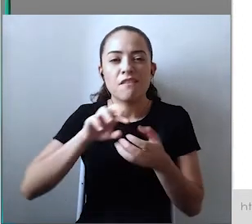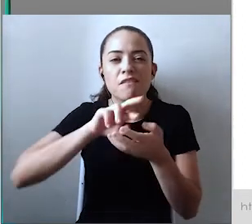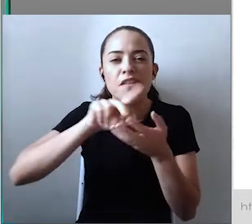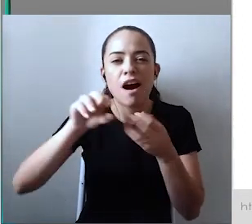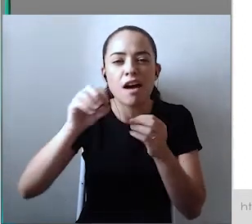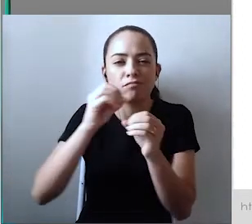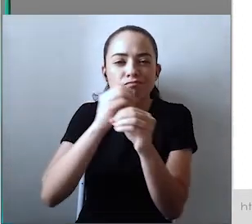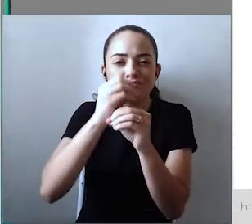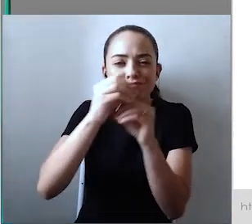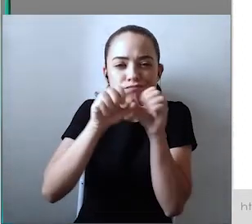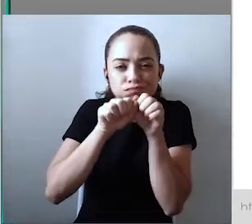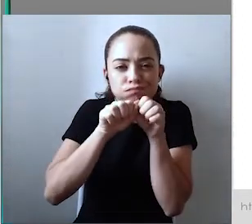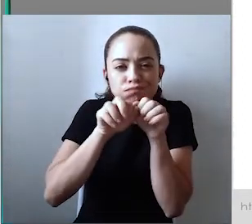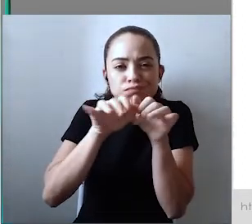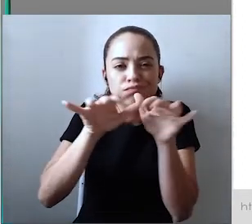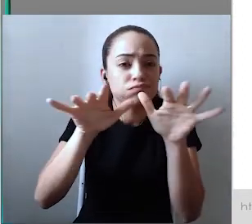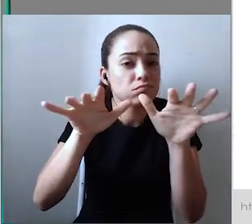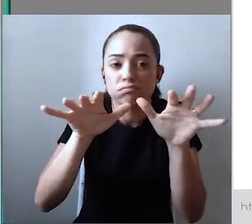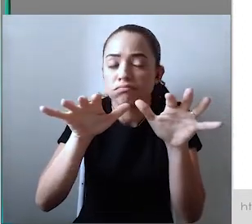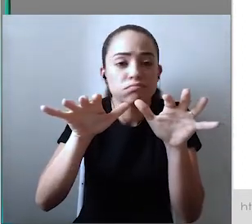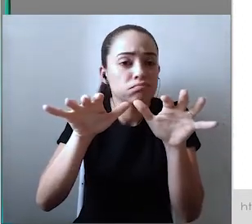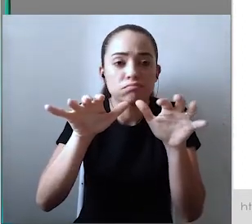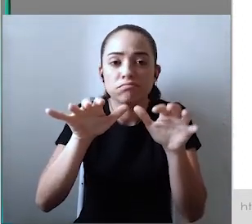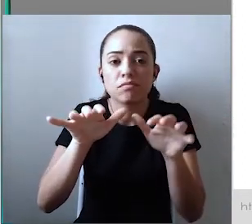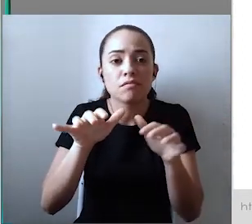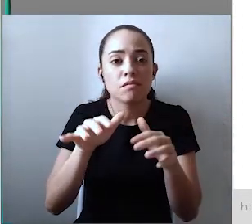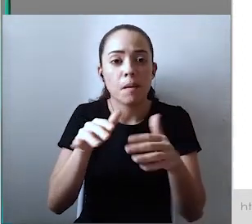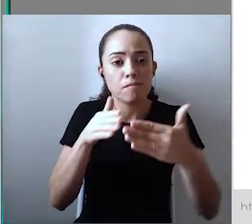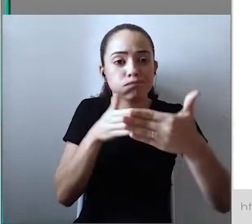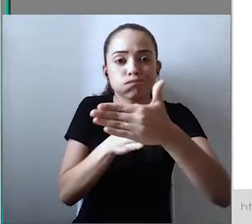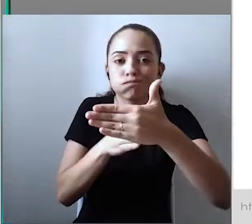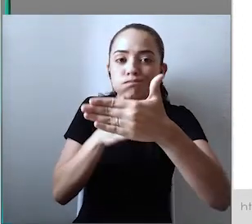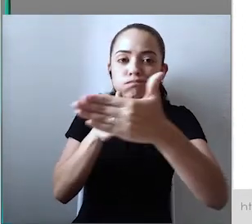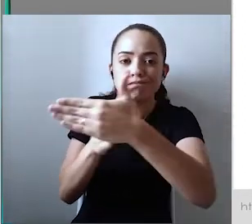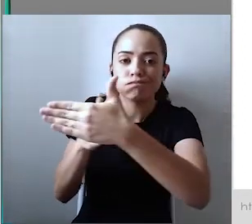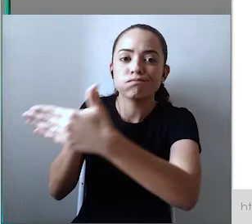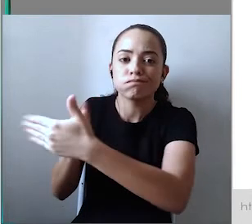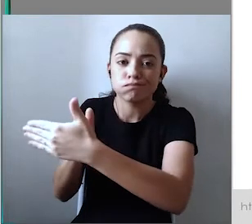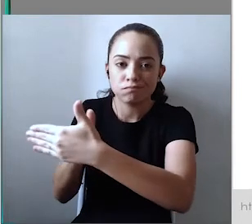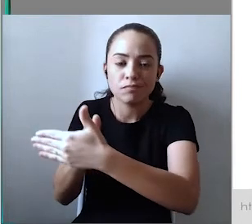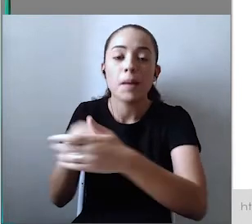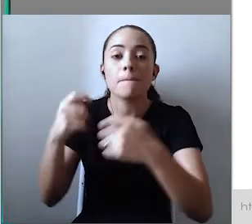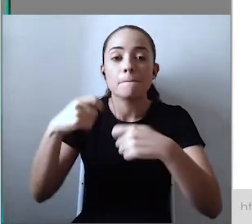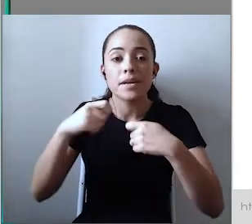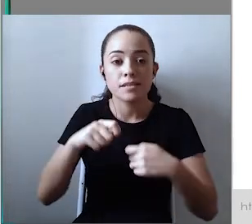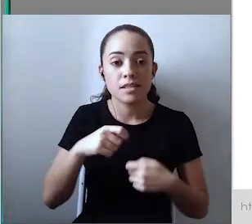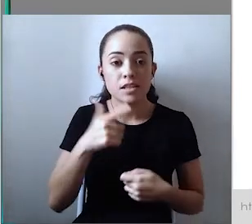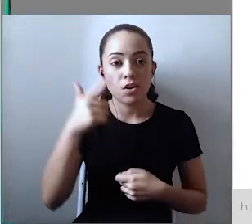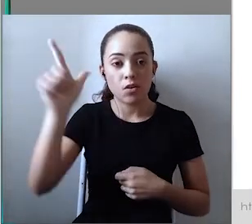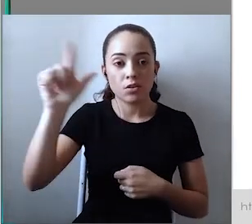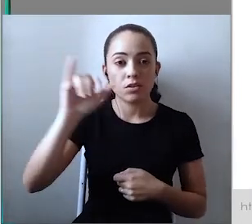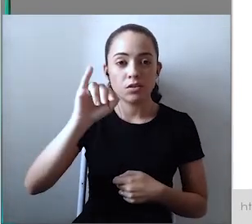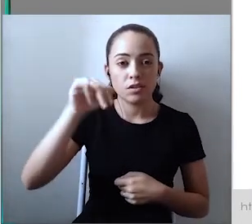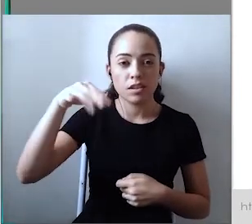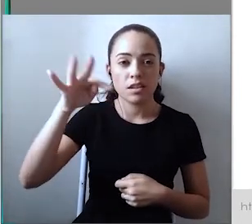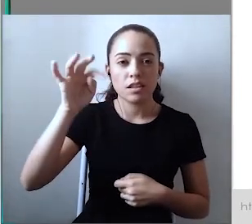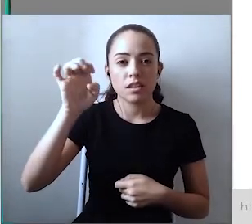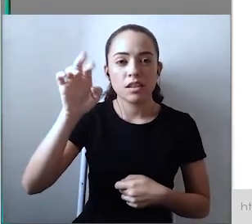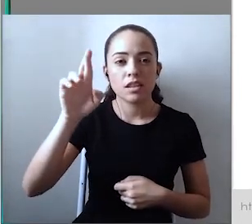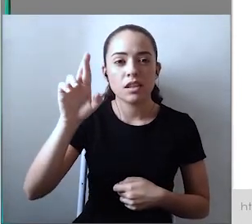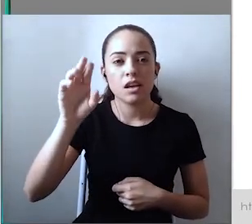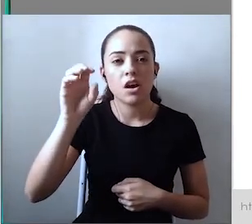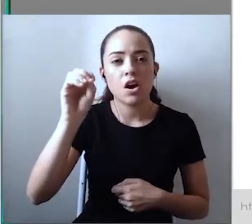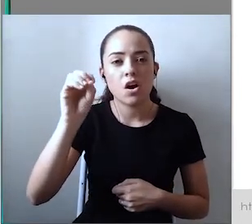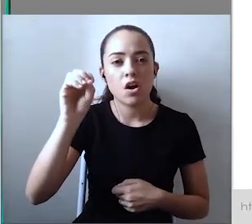de moléculas no espaço intercelular entre os enterócitos, forçando a sua passagem pelo enterócito, o que leva